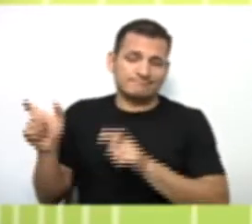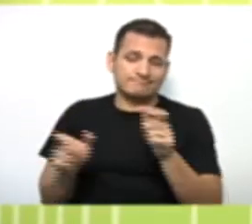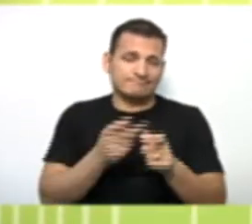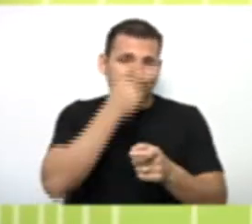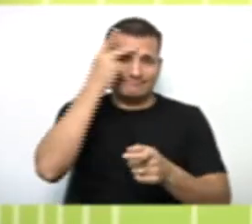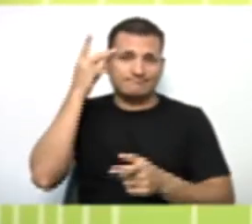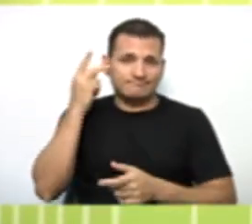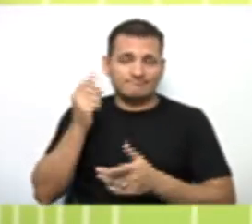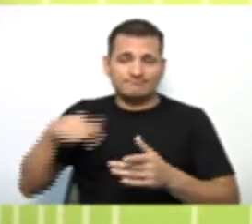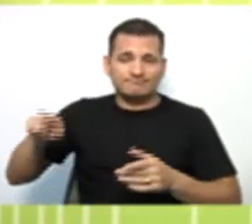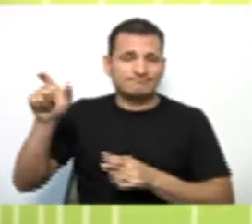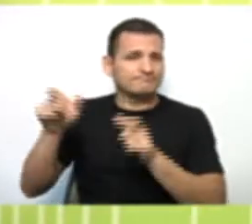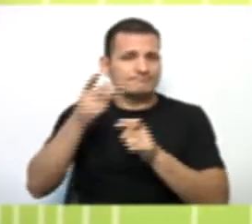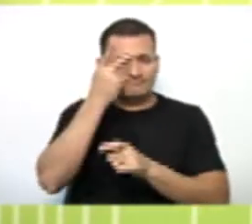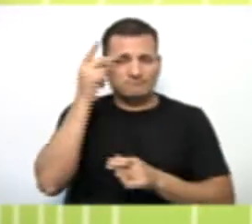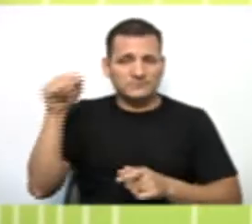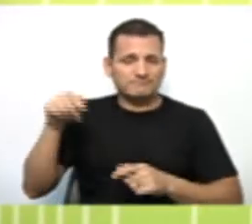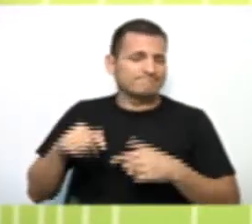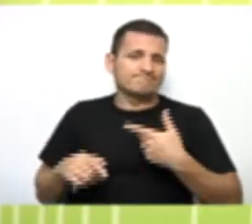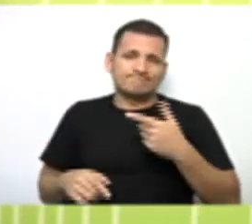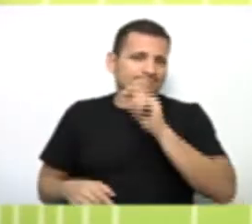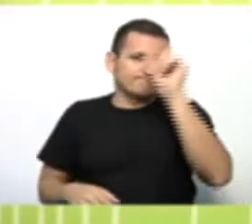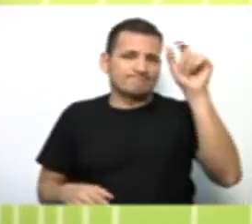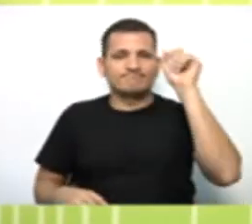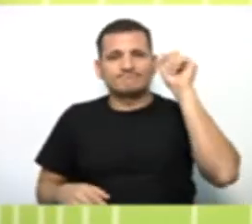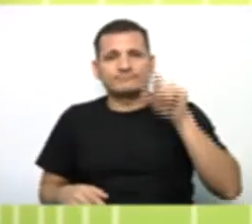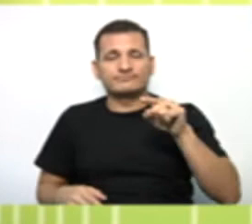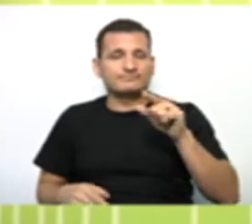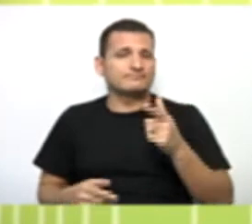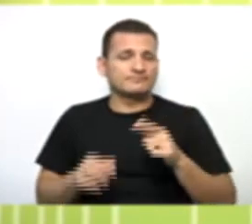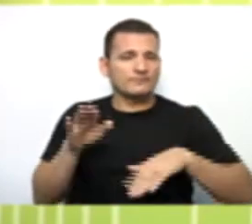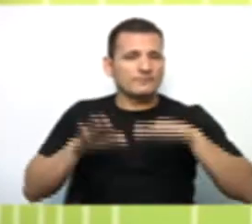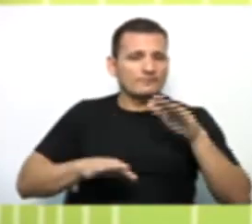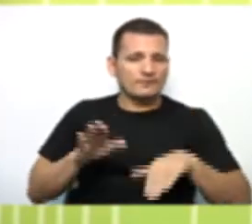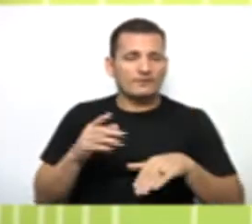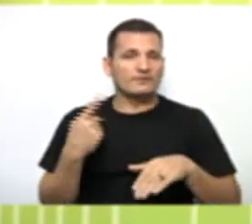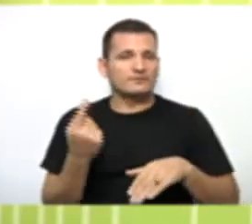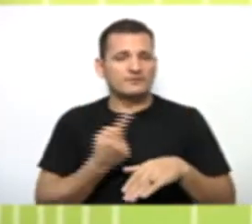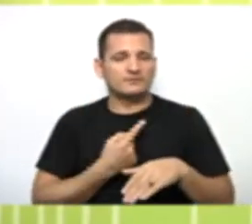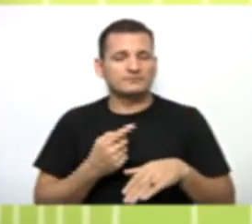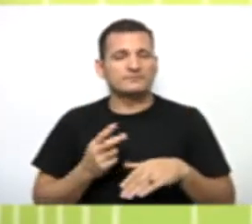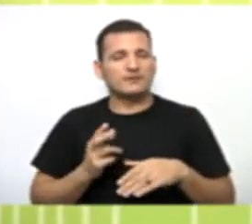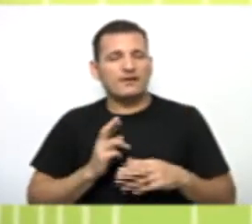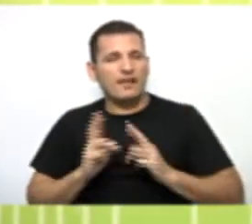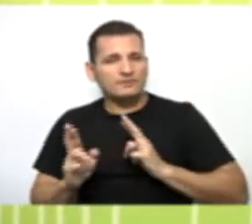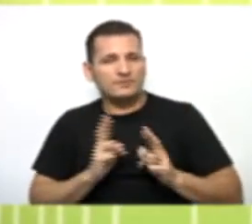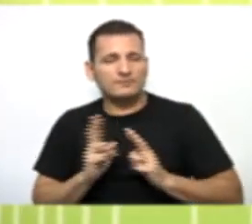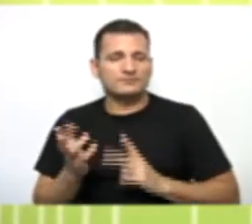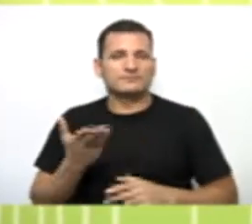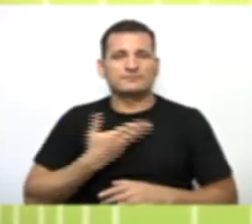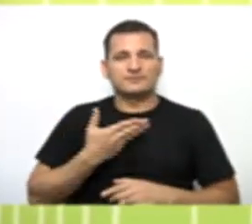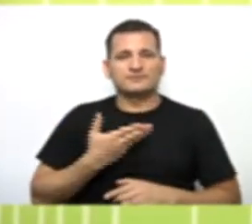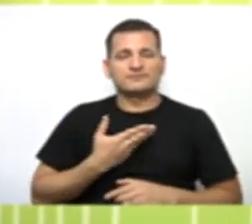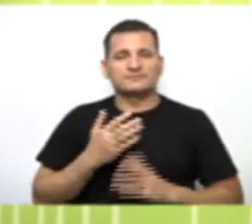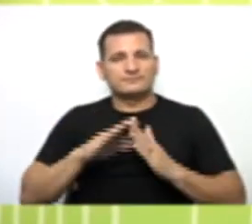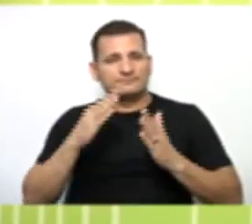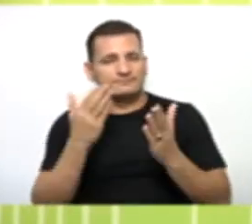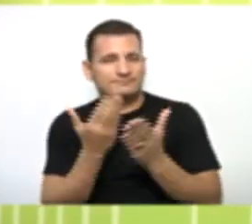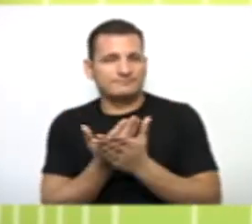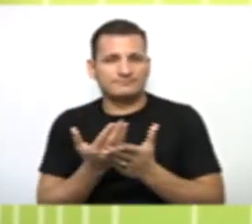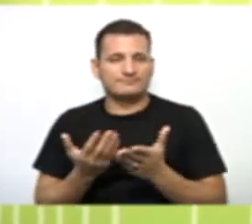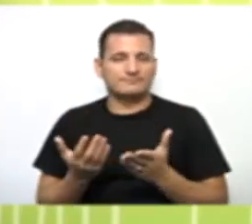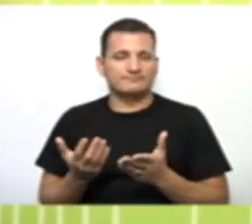As pessoas são imprevisíveis, não é? Quantas vezes nos relacionamentos que nós temos, que você tem com um colega na escola, não